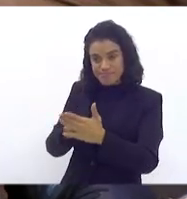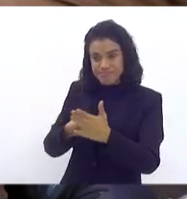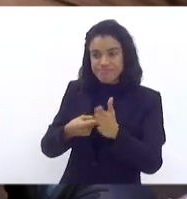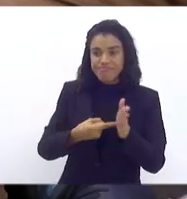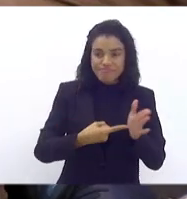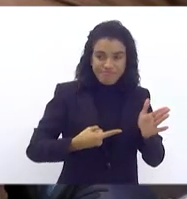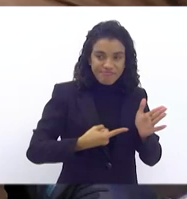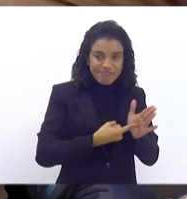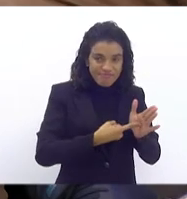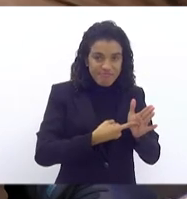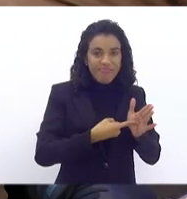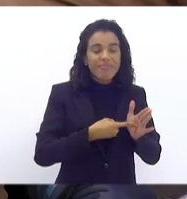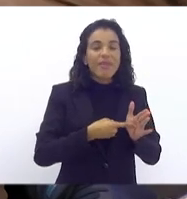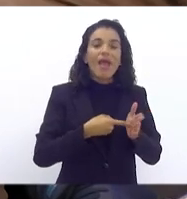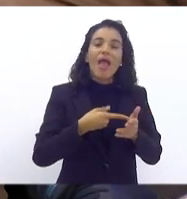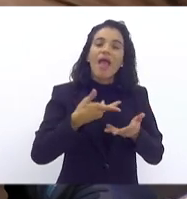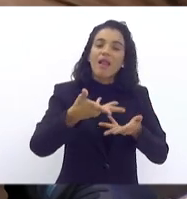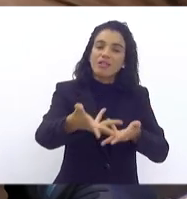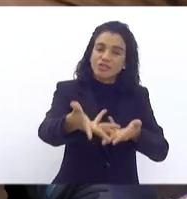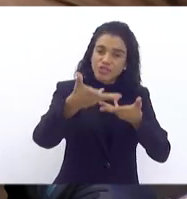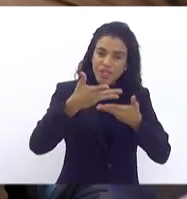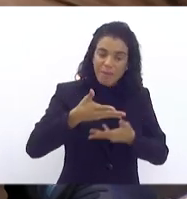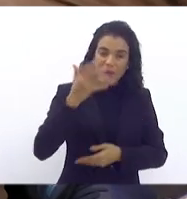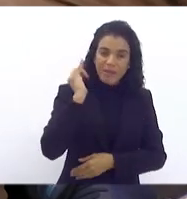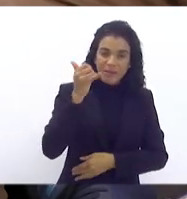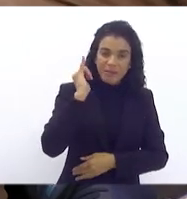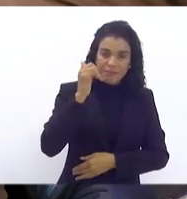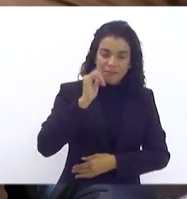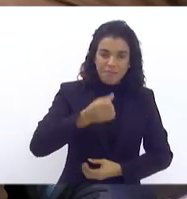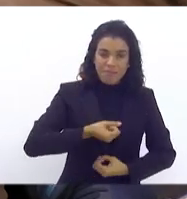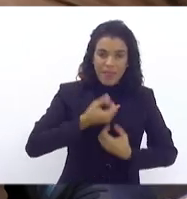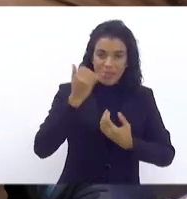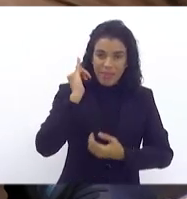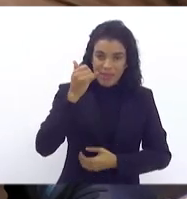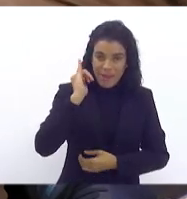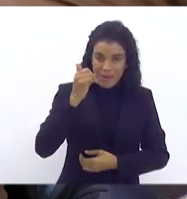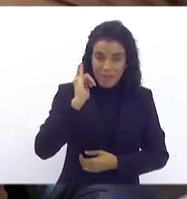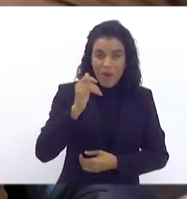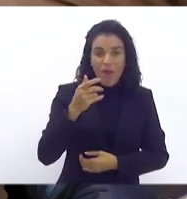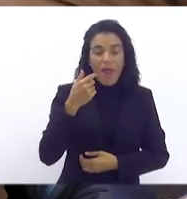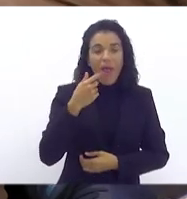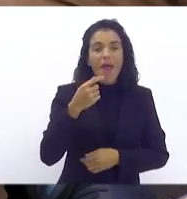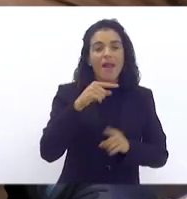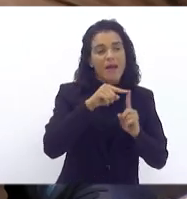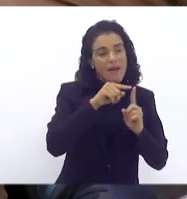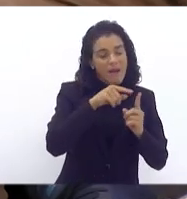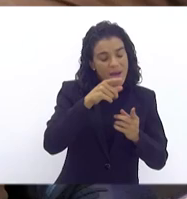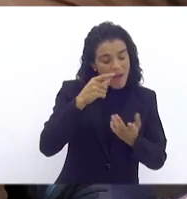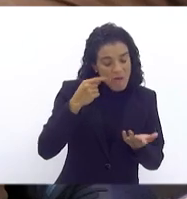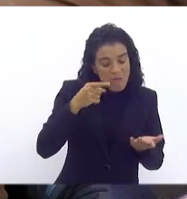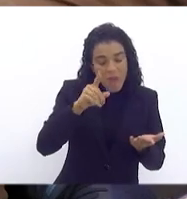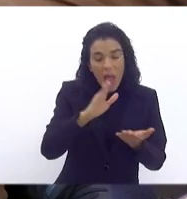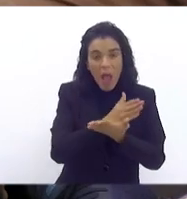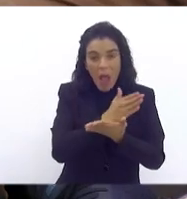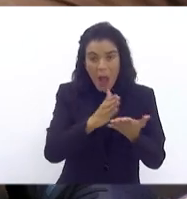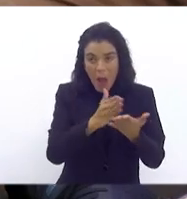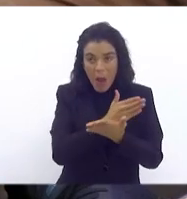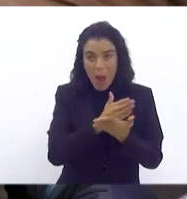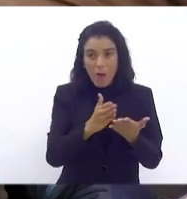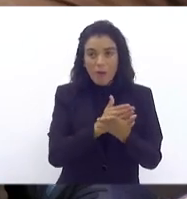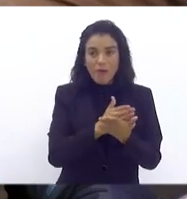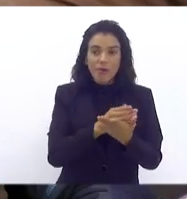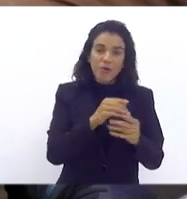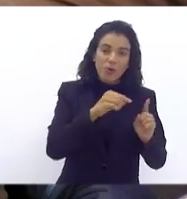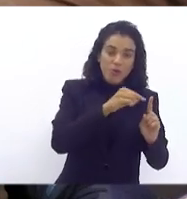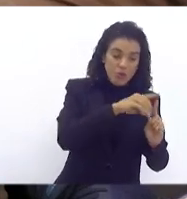chamada numa segunda oportunidade quando ela vai depor neste depoimento ela faz o reconhecimento alguns reconhecimentos entre a data